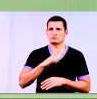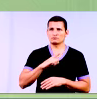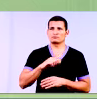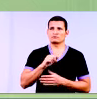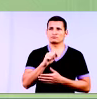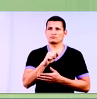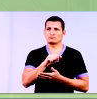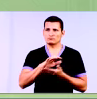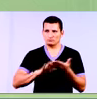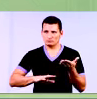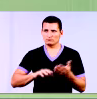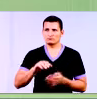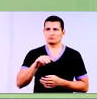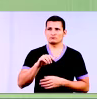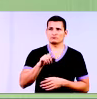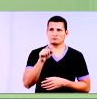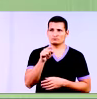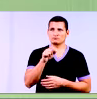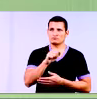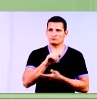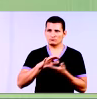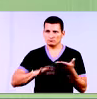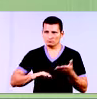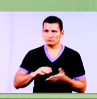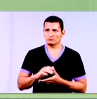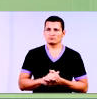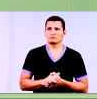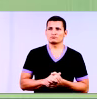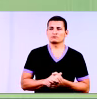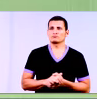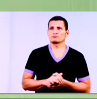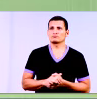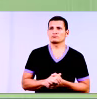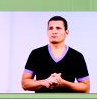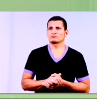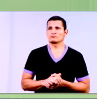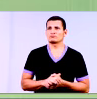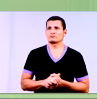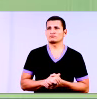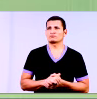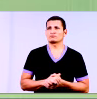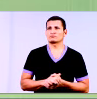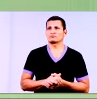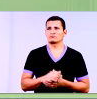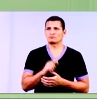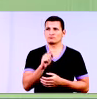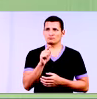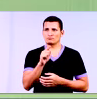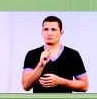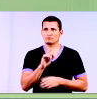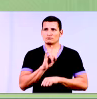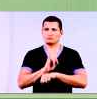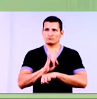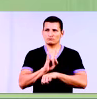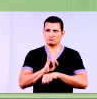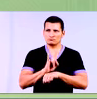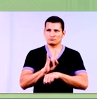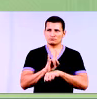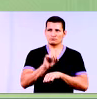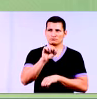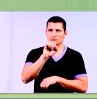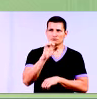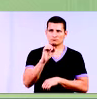de texto, aqui tem outro editor de texto, aqui eu tenho um PowerPoint, aqui outro sistema operacional